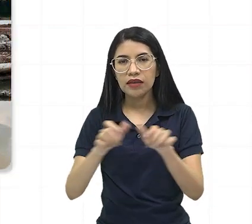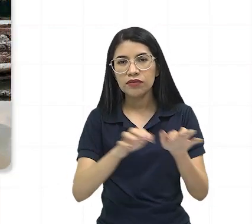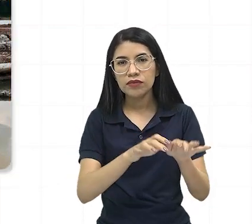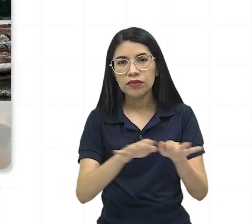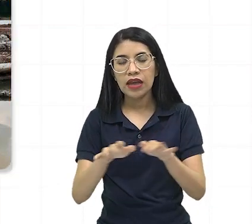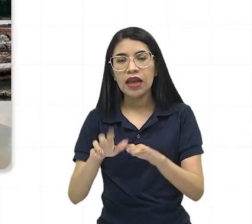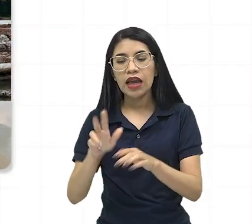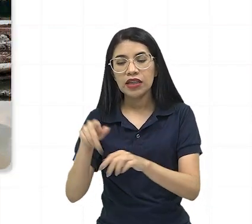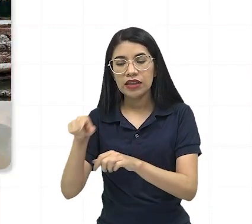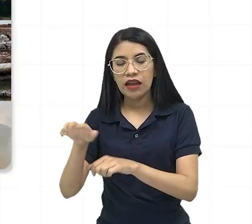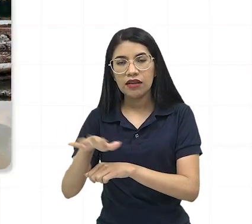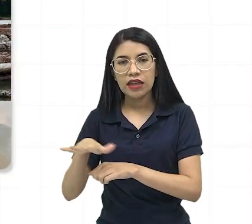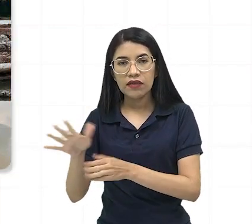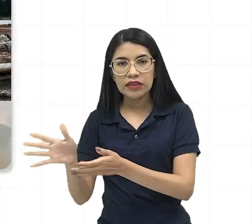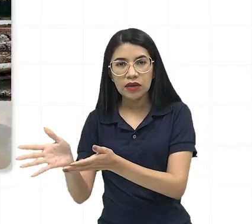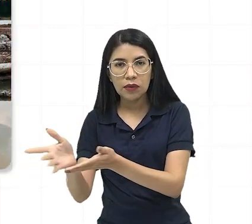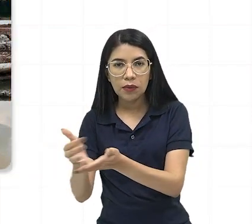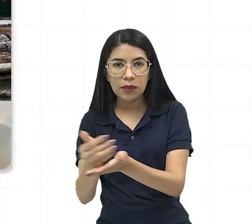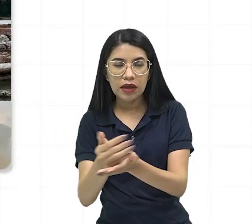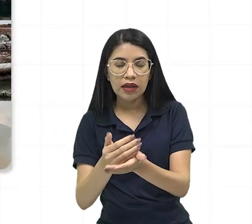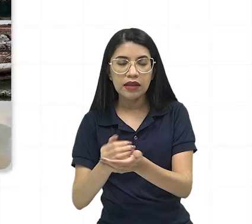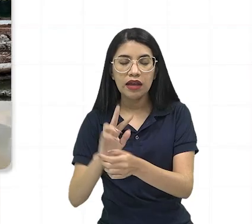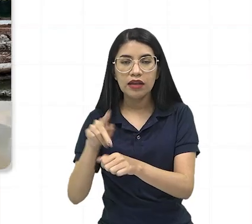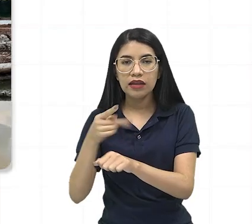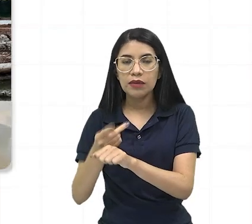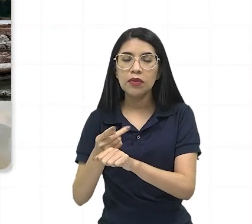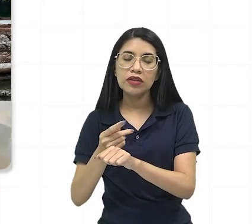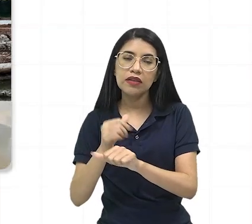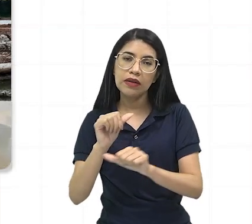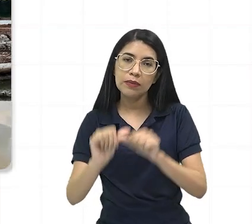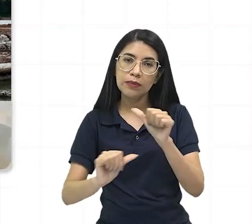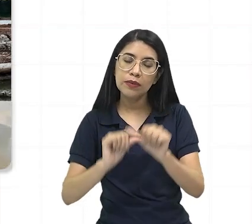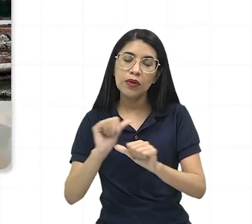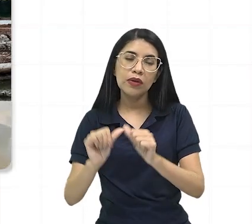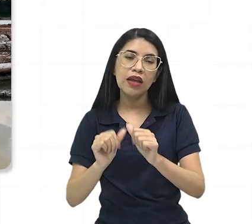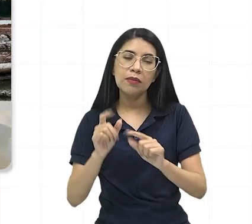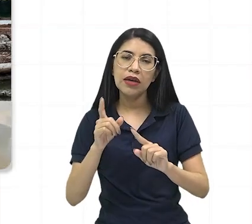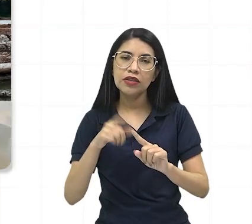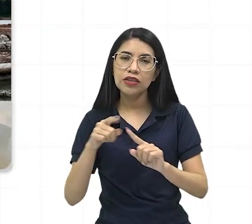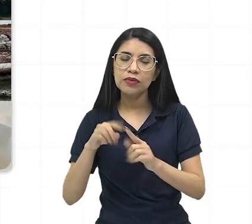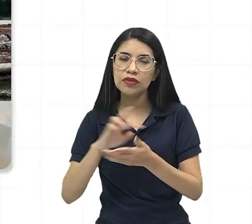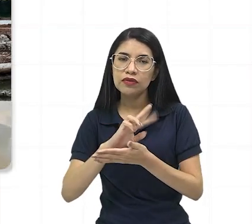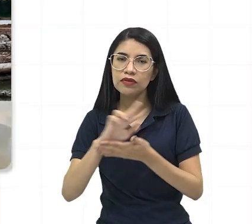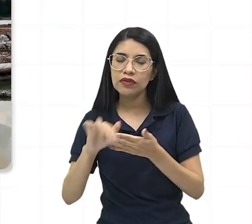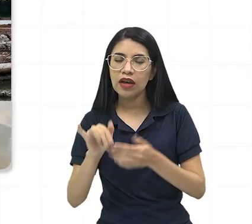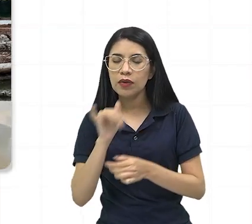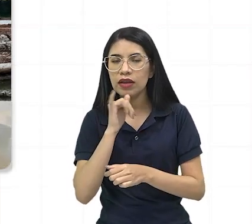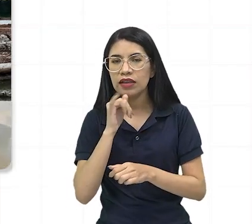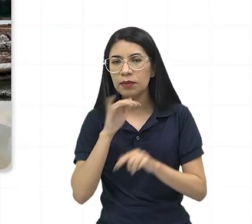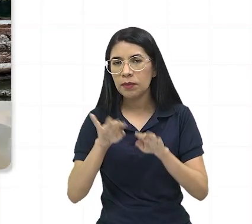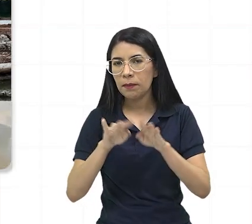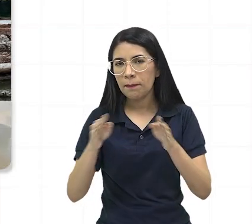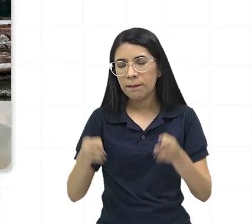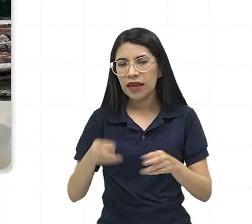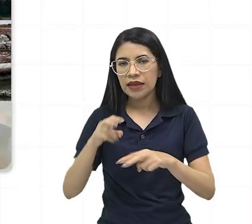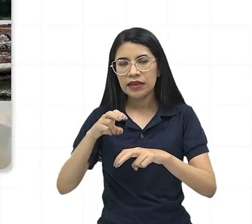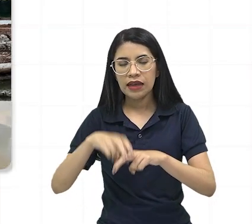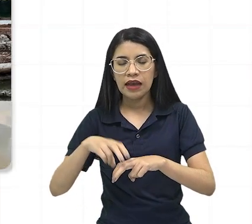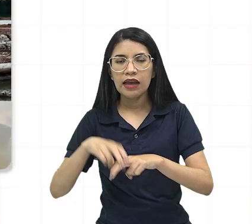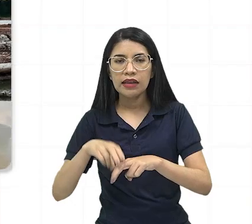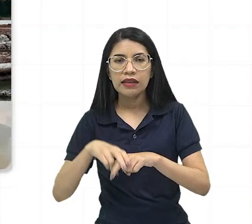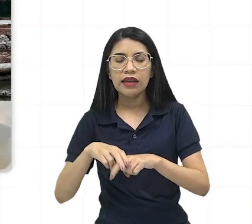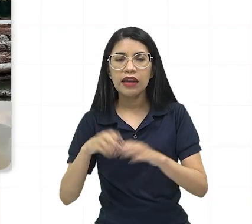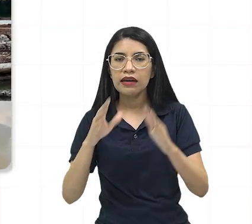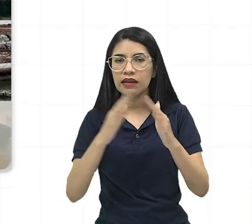ser recolhida e vai ser transformada ali em tábuas, em outro tipo de peças, né, que podem ser utilizadas em artesanato ou construção